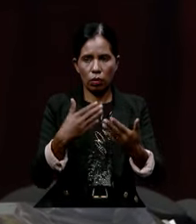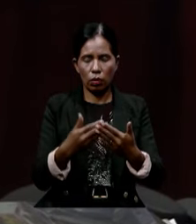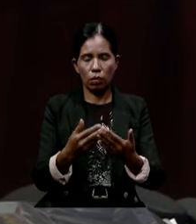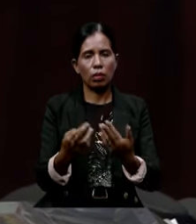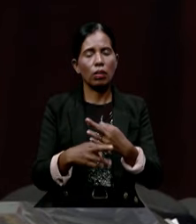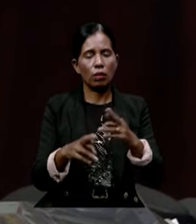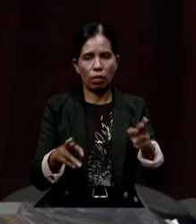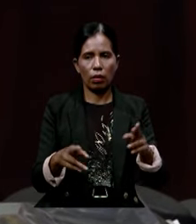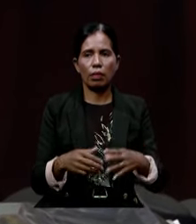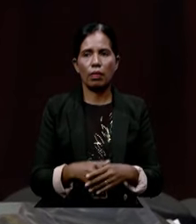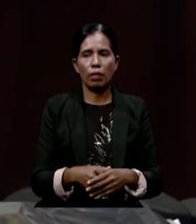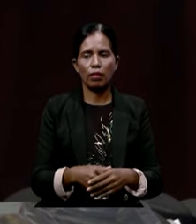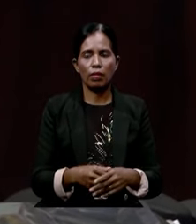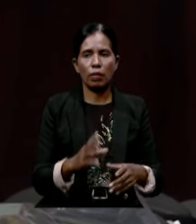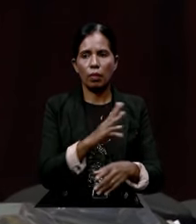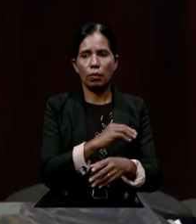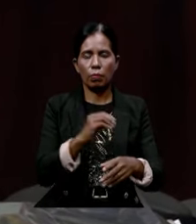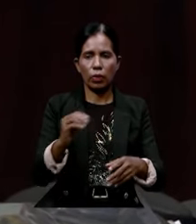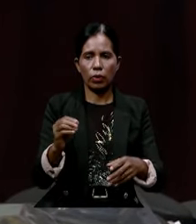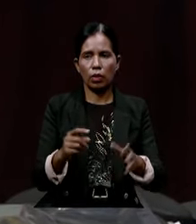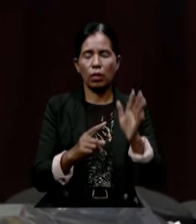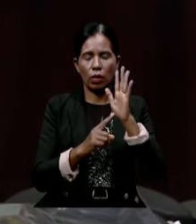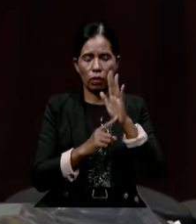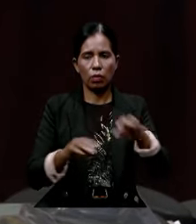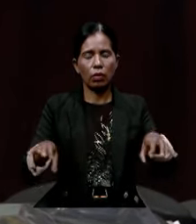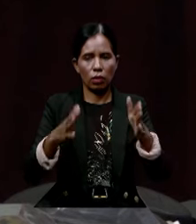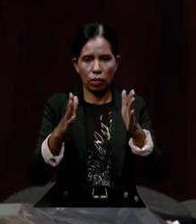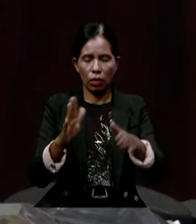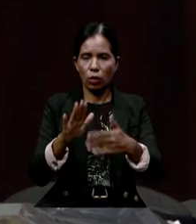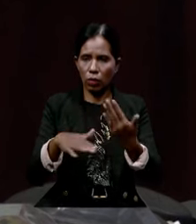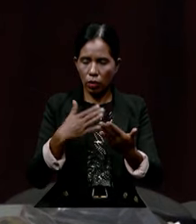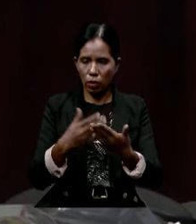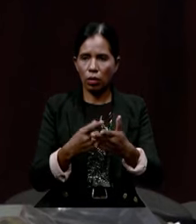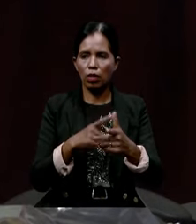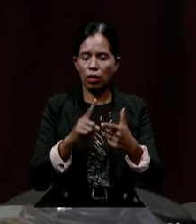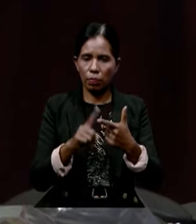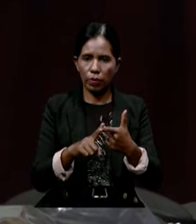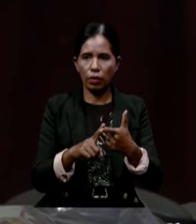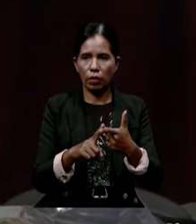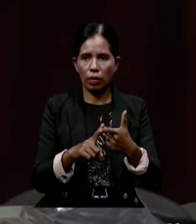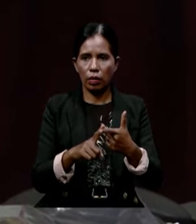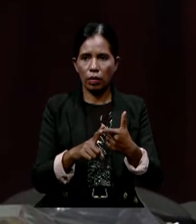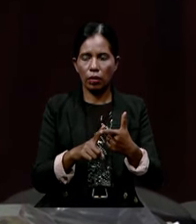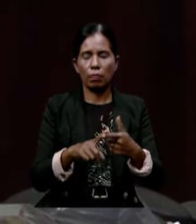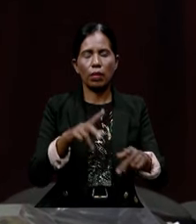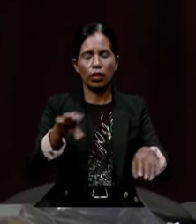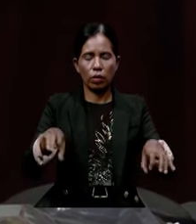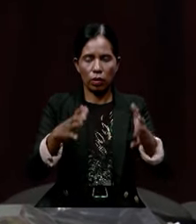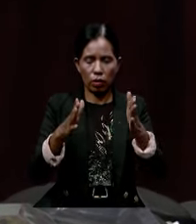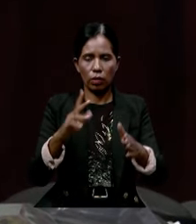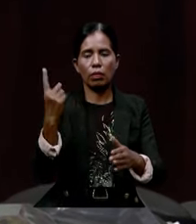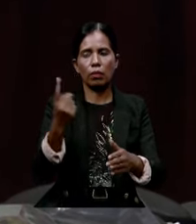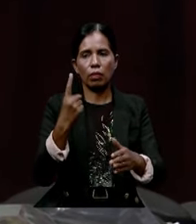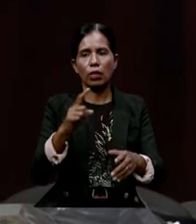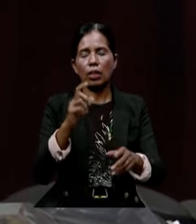resolvido não é mais de liu ba contratado e depois mais ba permanente sira né bem mas tem